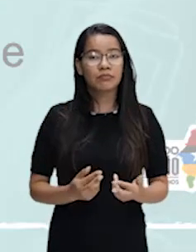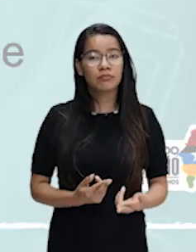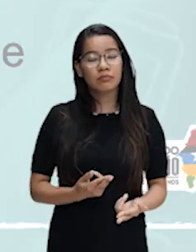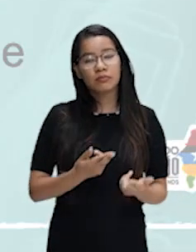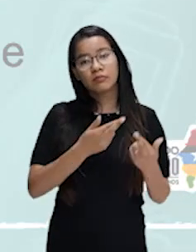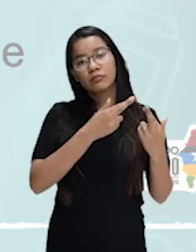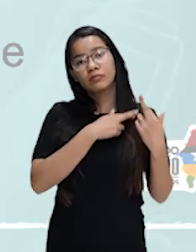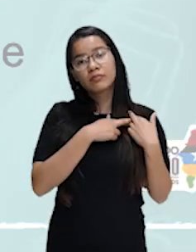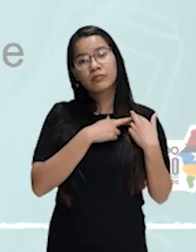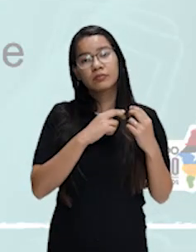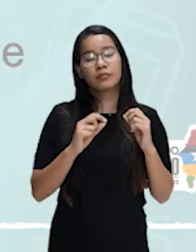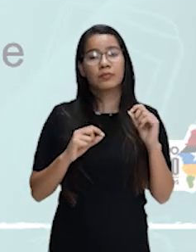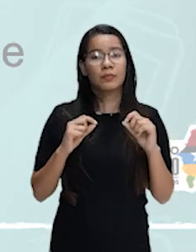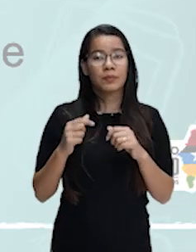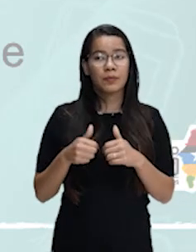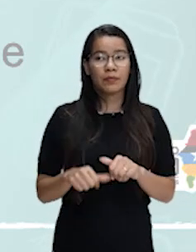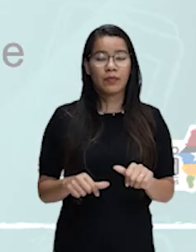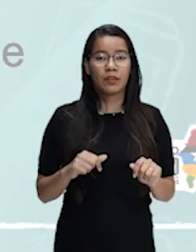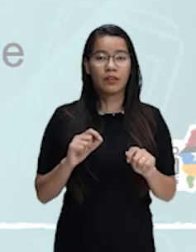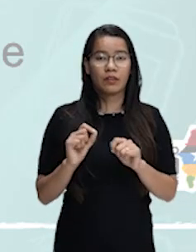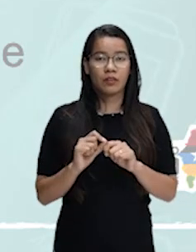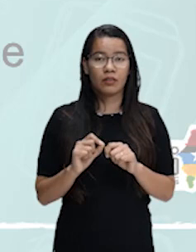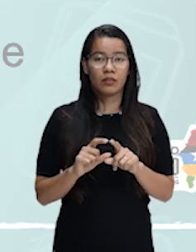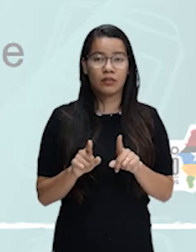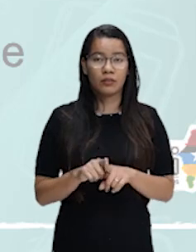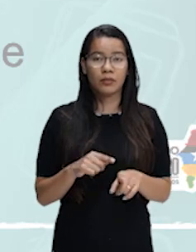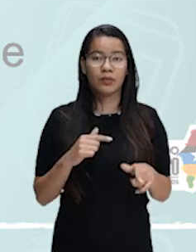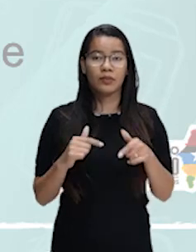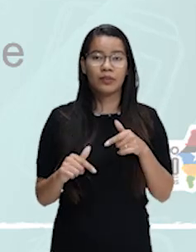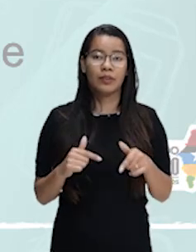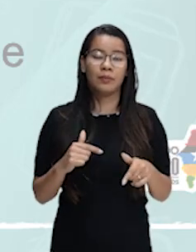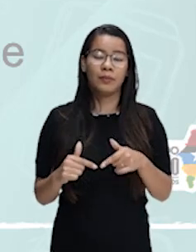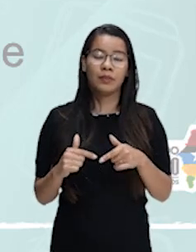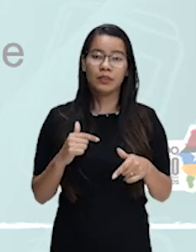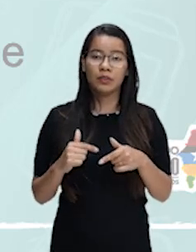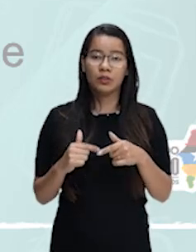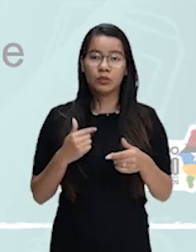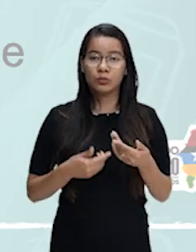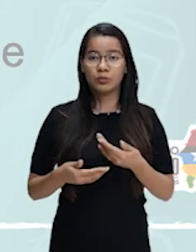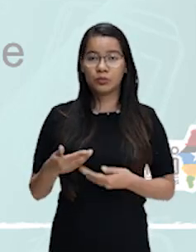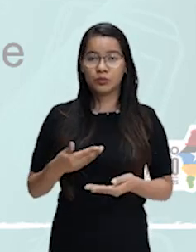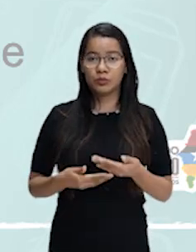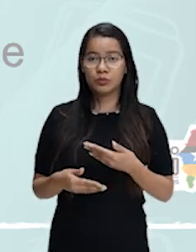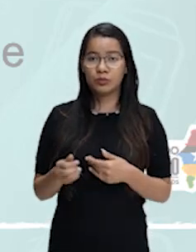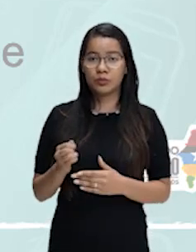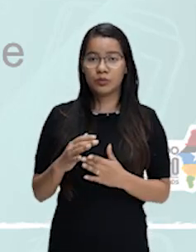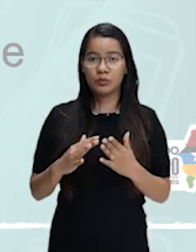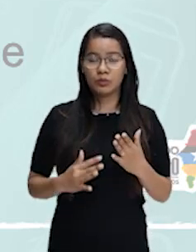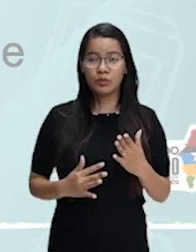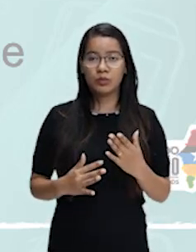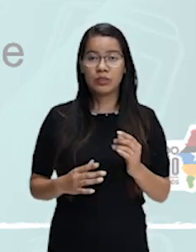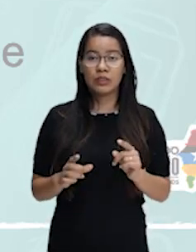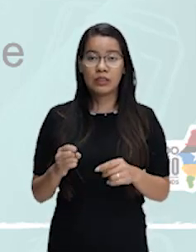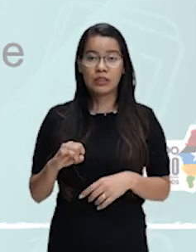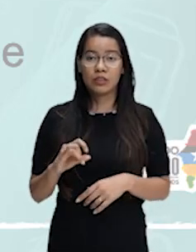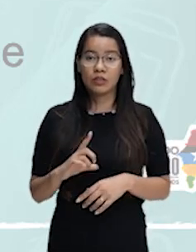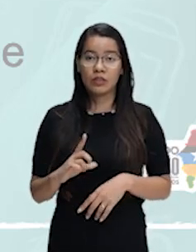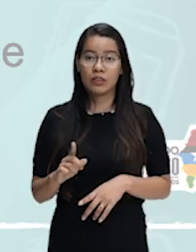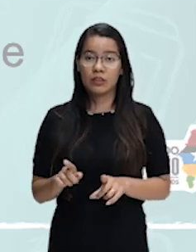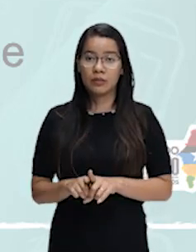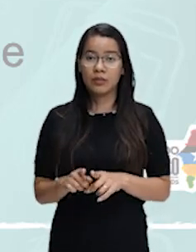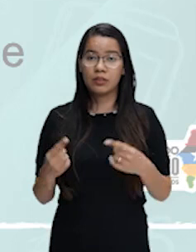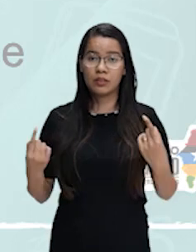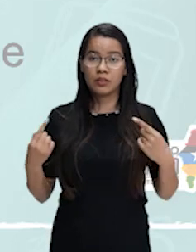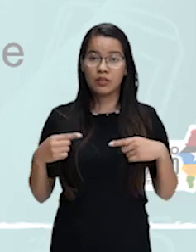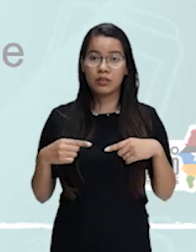responsabilidade naquilo que está fazendo, nos trabalhos, nas tarefas que estão sendo propostas, executadas, e se tiver dedicação,